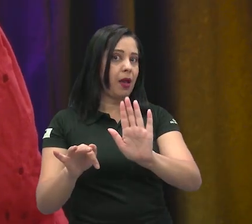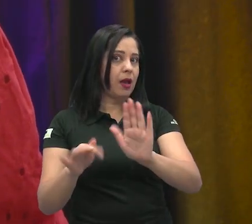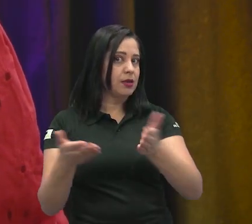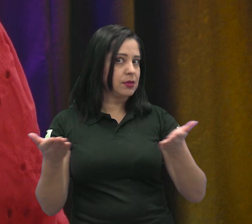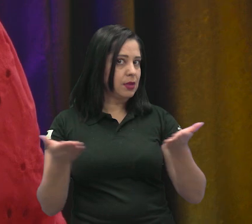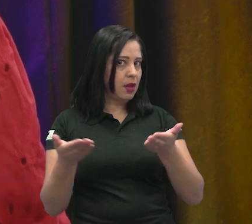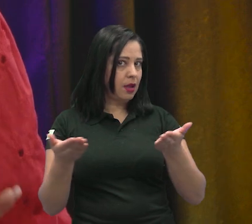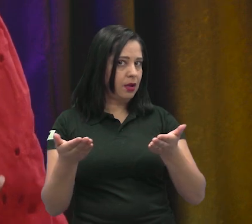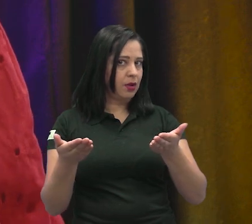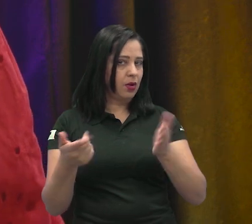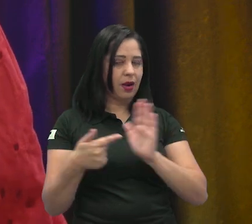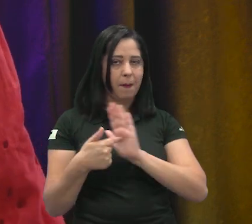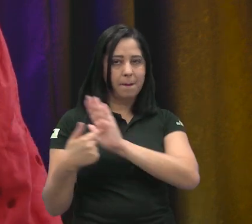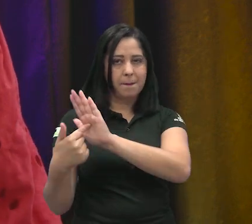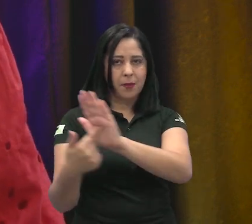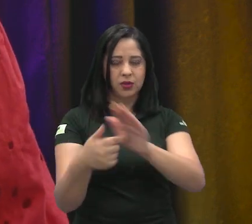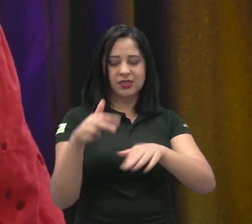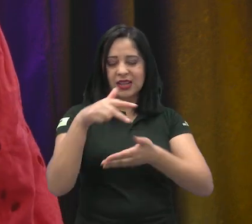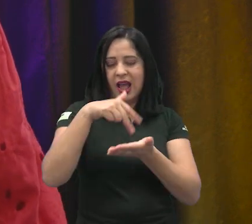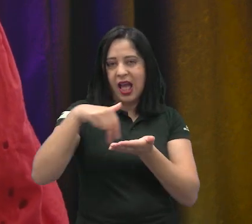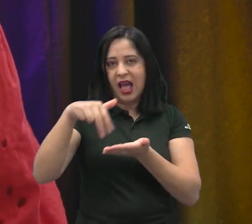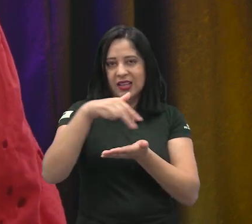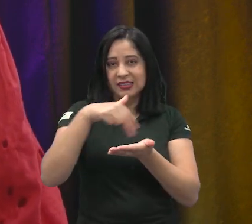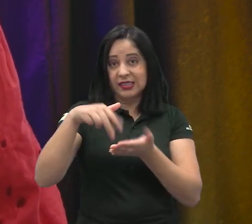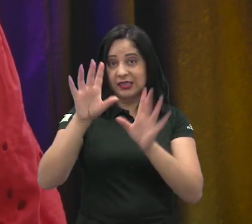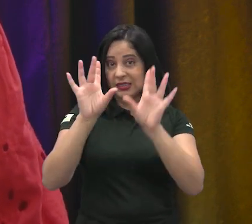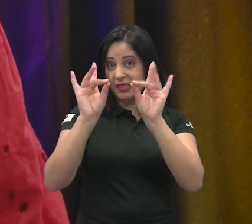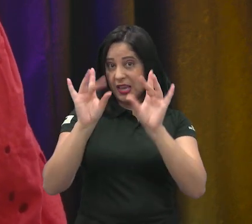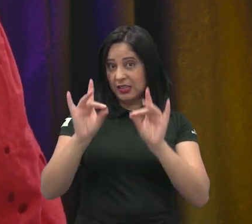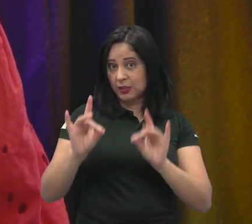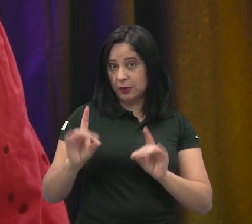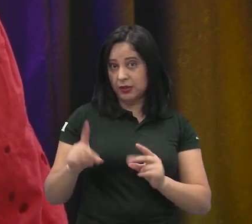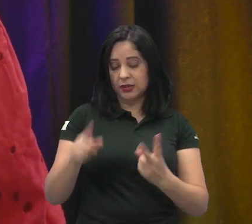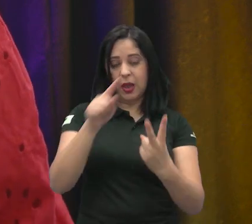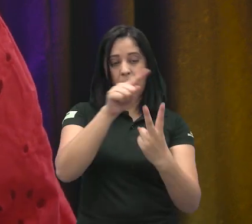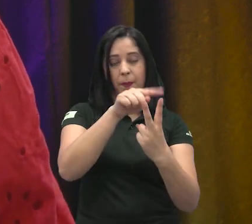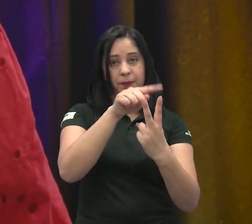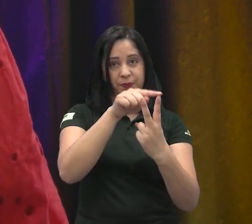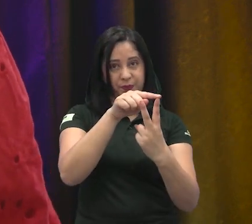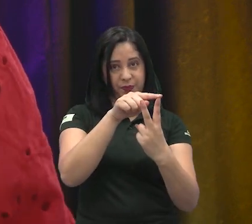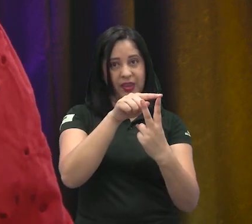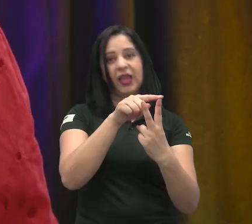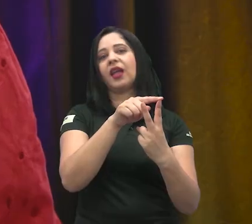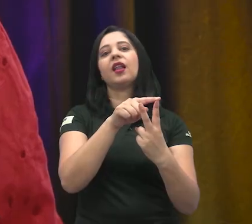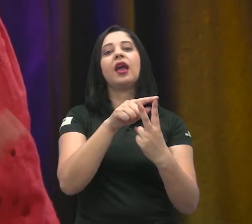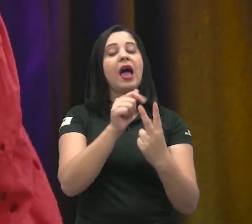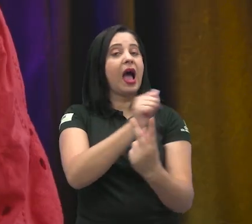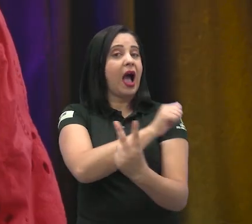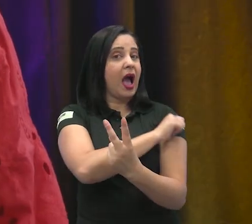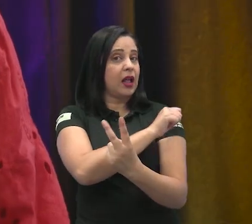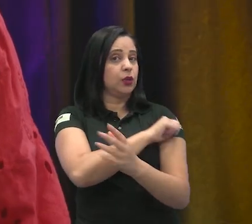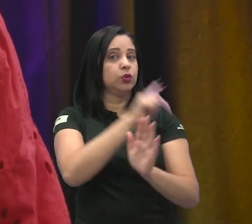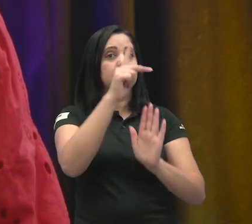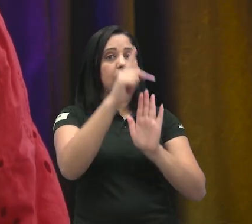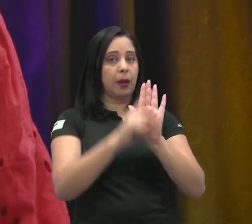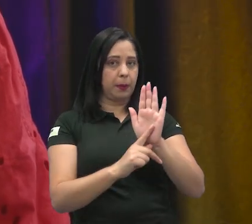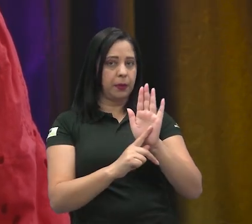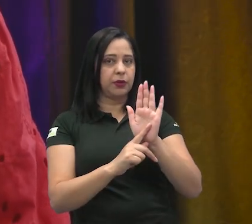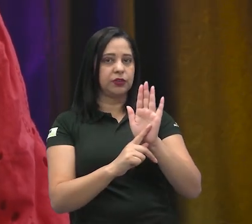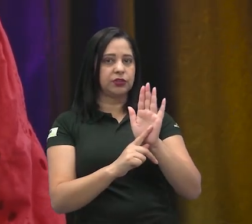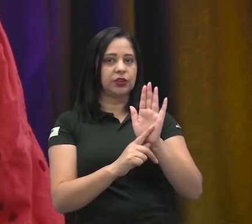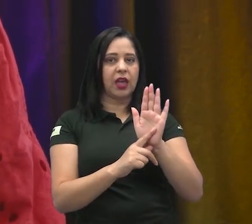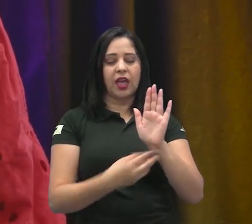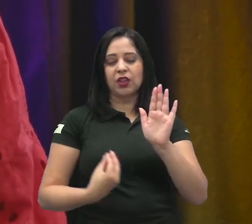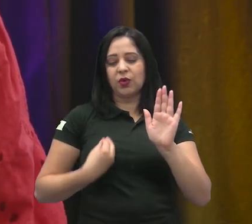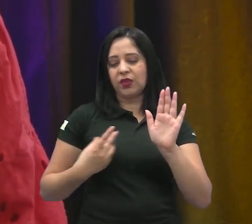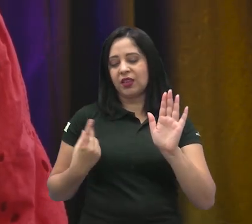está acabando, mas vamos encerrar com uma apresentação especial. Kozue Matsumora, talentosa aluna do